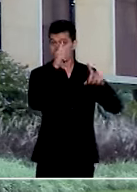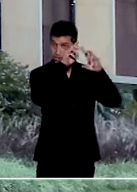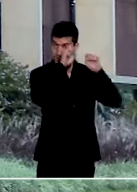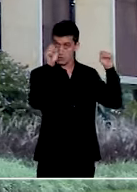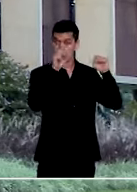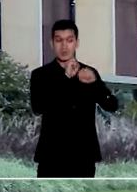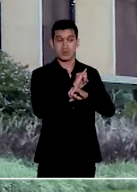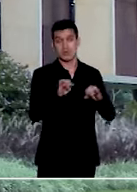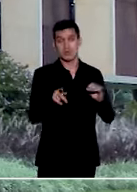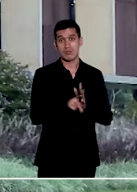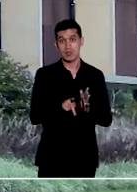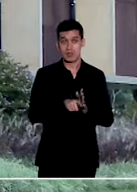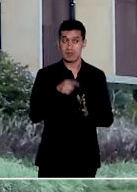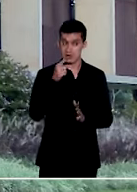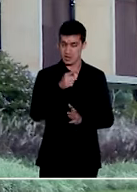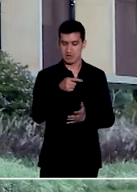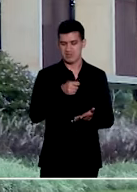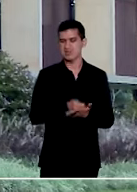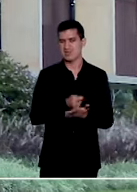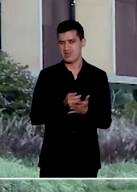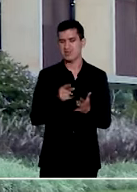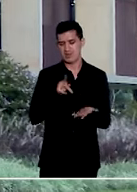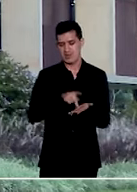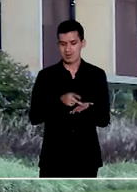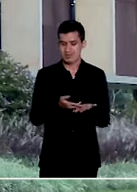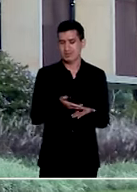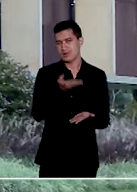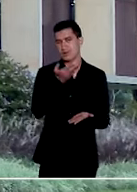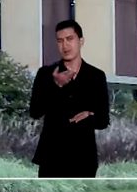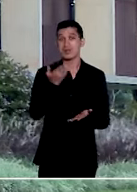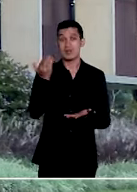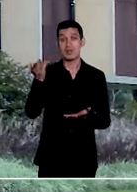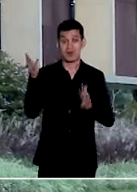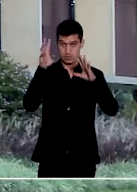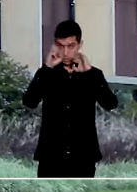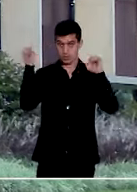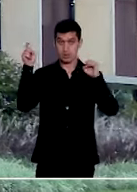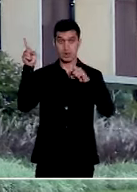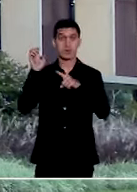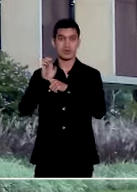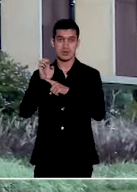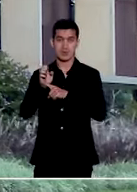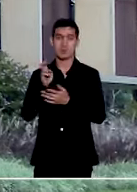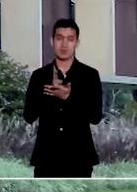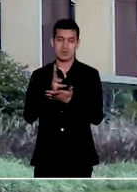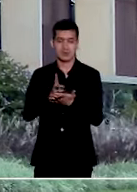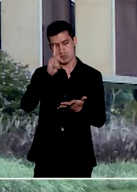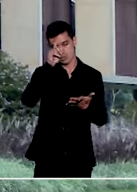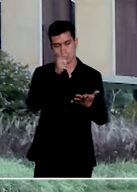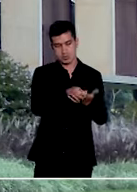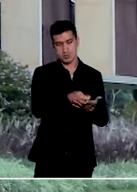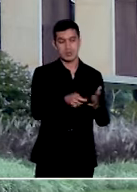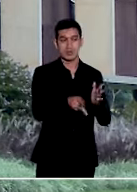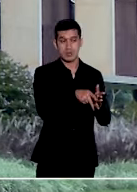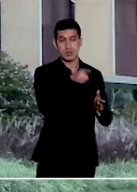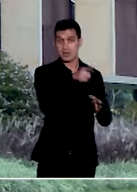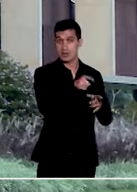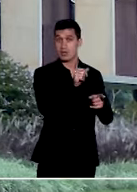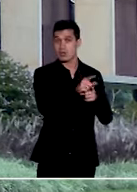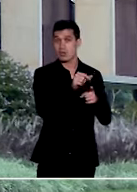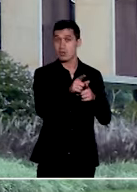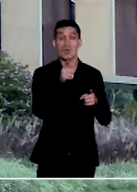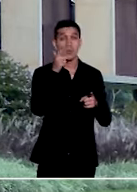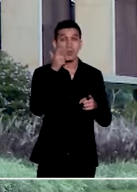parte era excessiva e o tribunal Estadual Manteve a sentença por entender que a locatária conseguiu comprovar a tentativa de